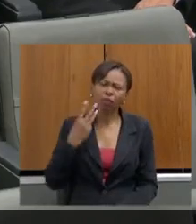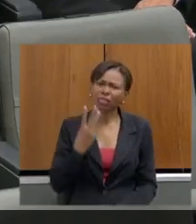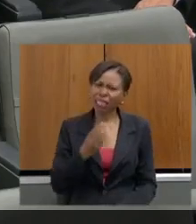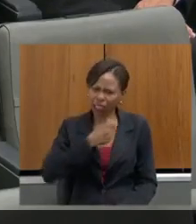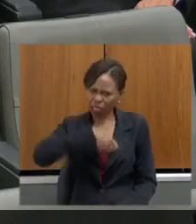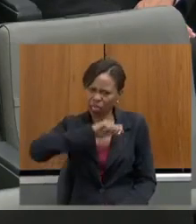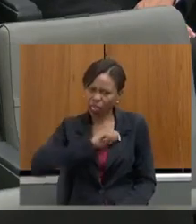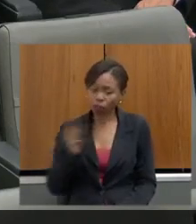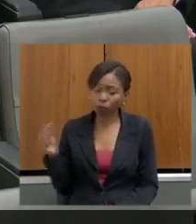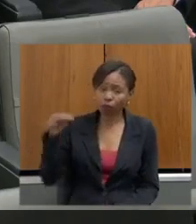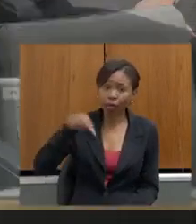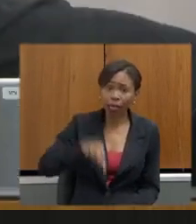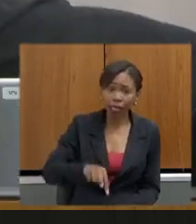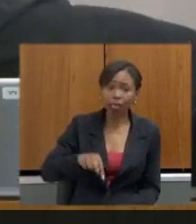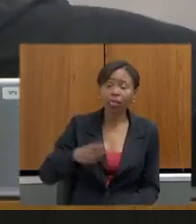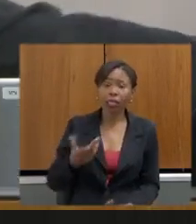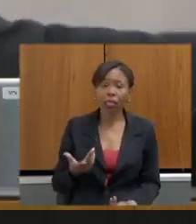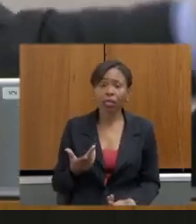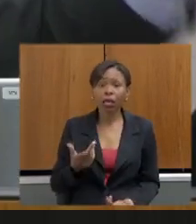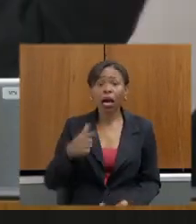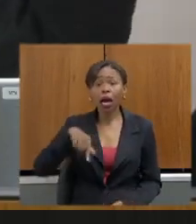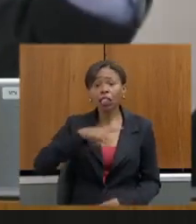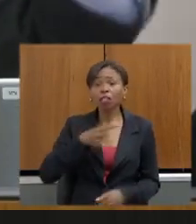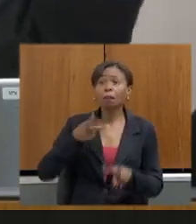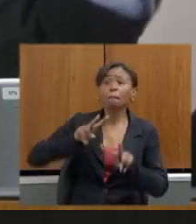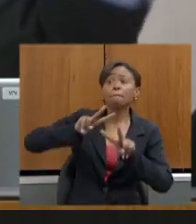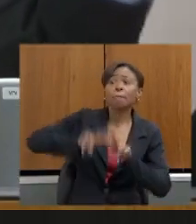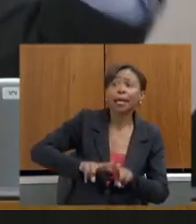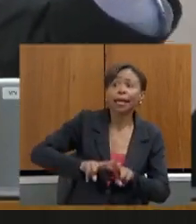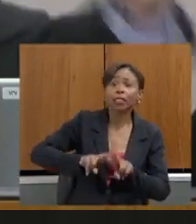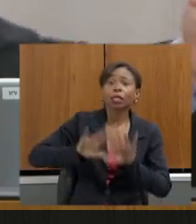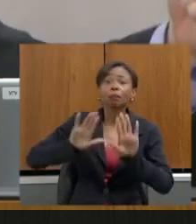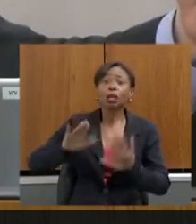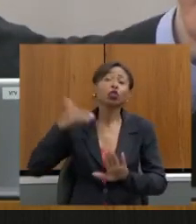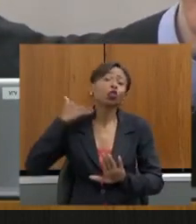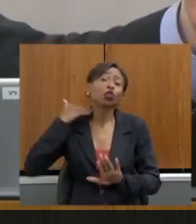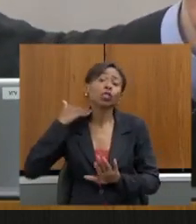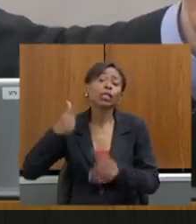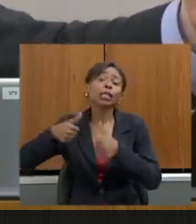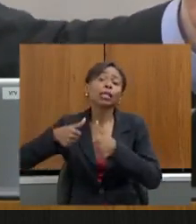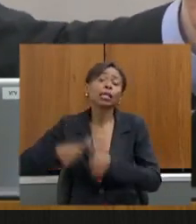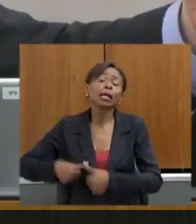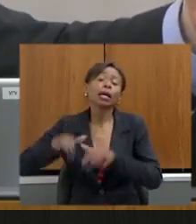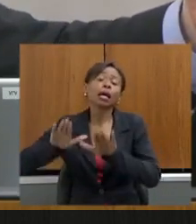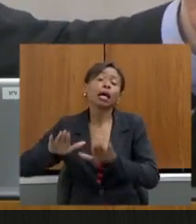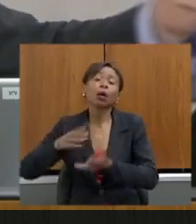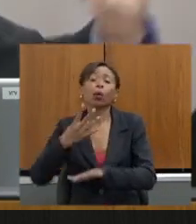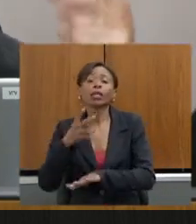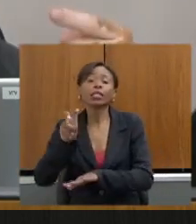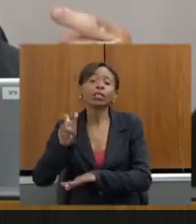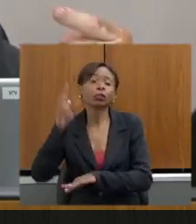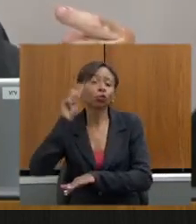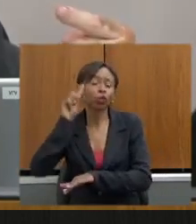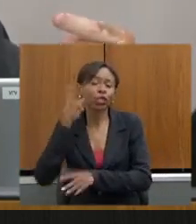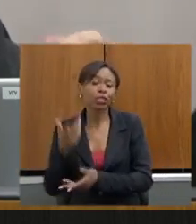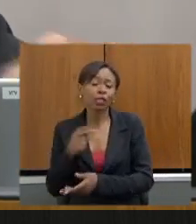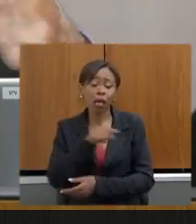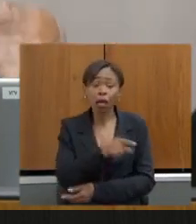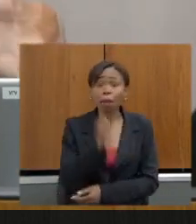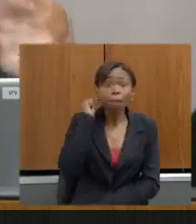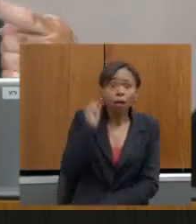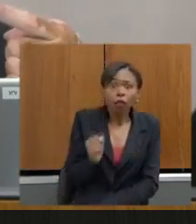o deputado a gente prende o juiz ó deixa 45 dias por homicídio bom então